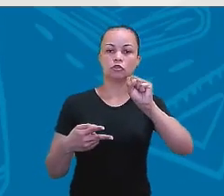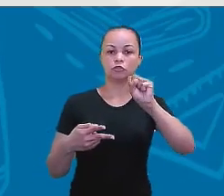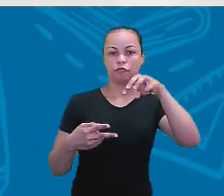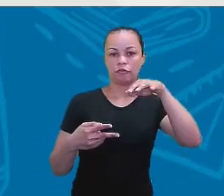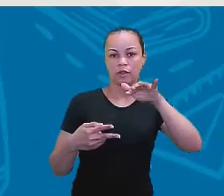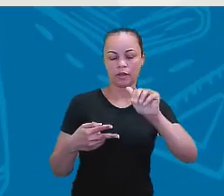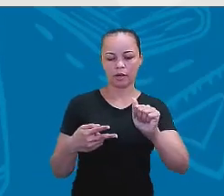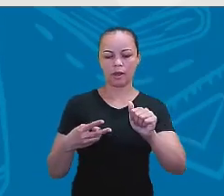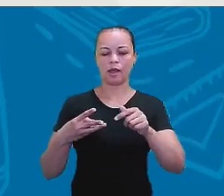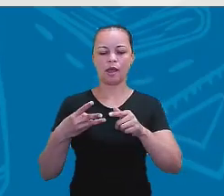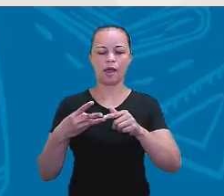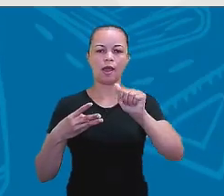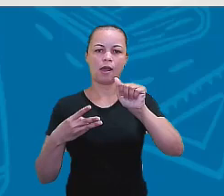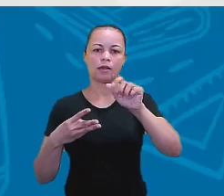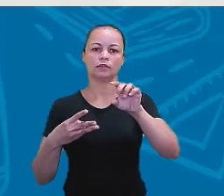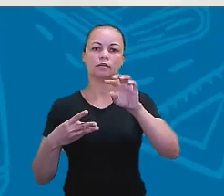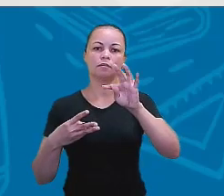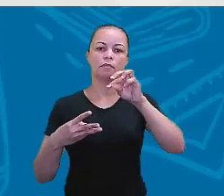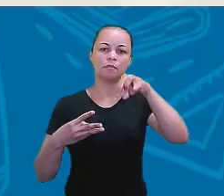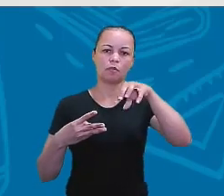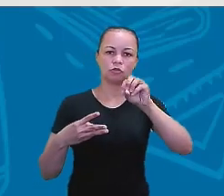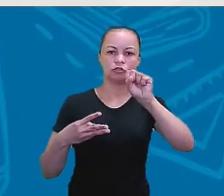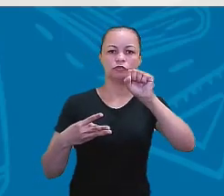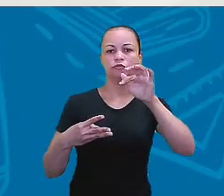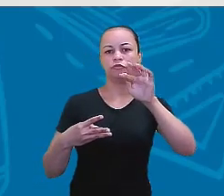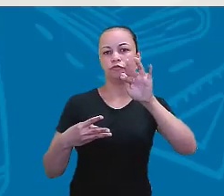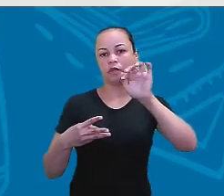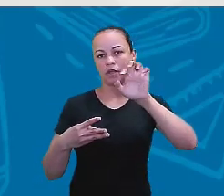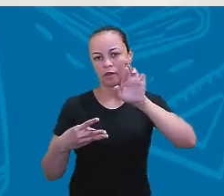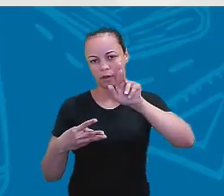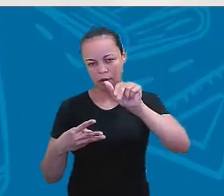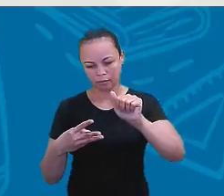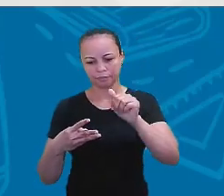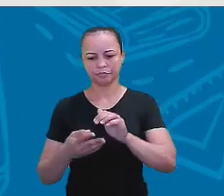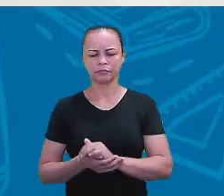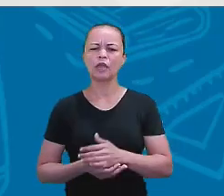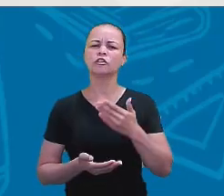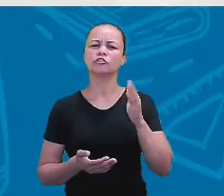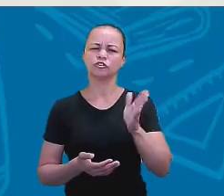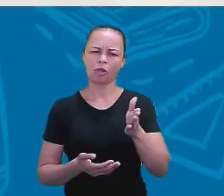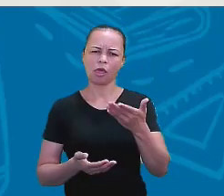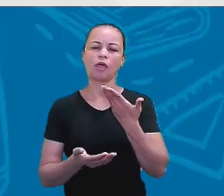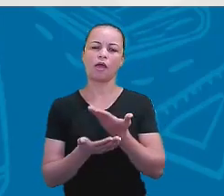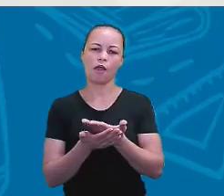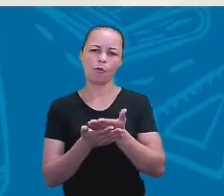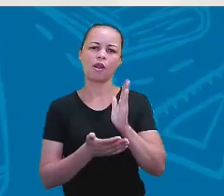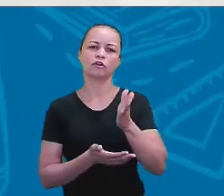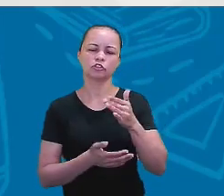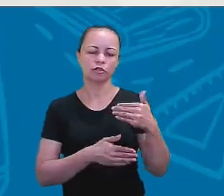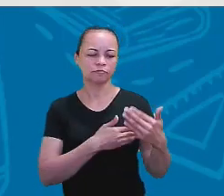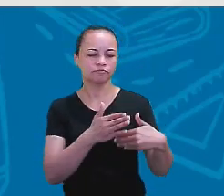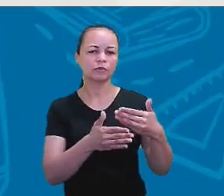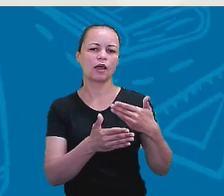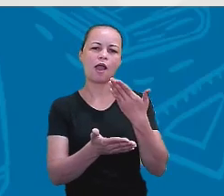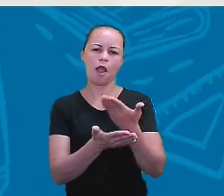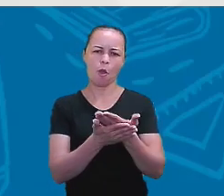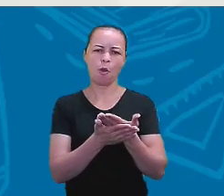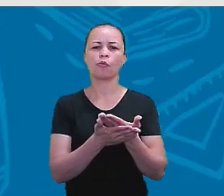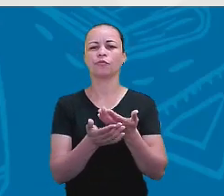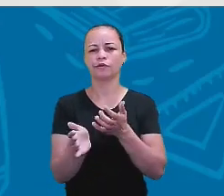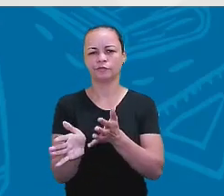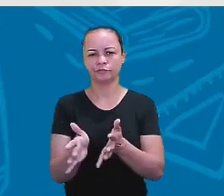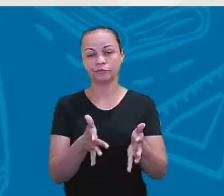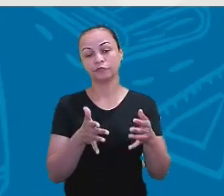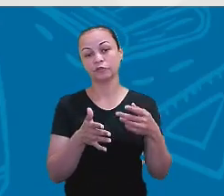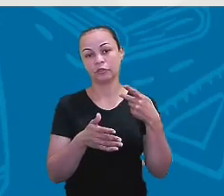preocupe que robustamente, a gente já teve aula falando sobre isso, mas não se preocupe que a gente vai ter muitas e muitas outras aulas falando sobre isso. Porque esse